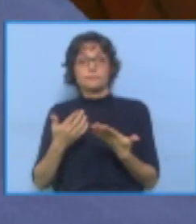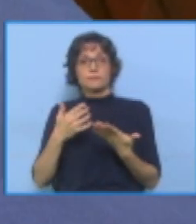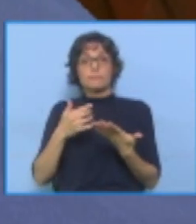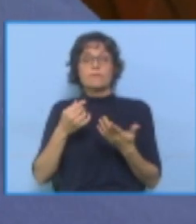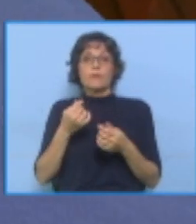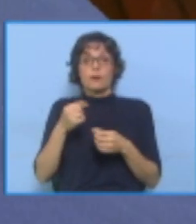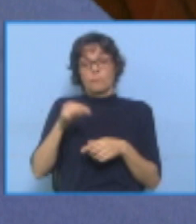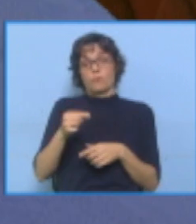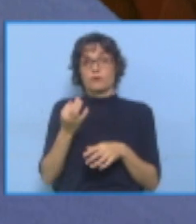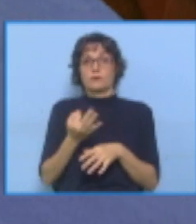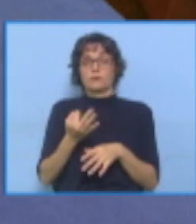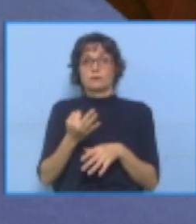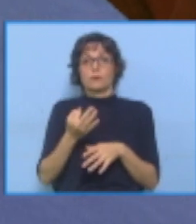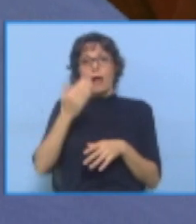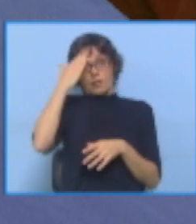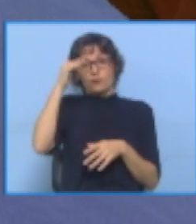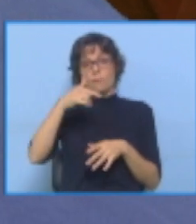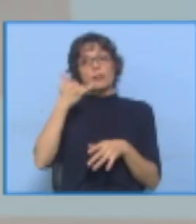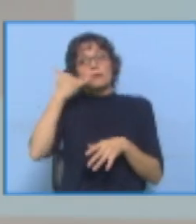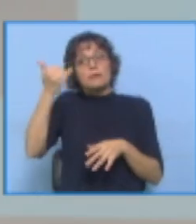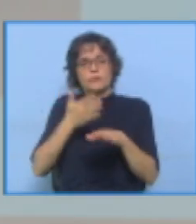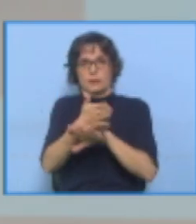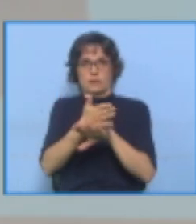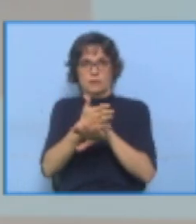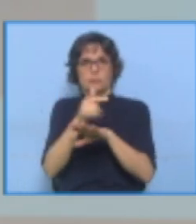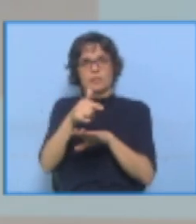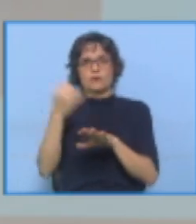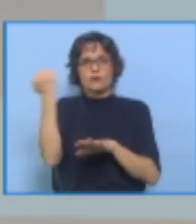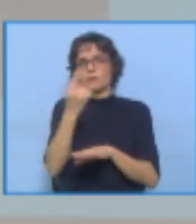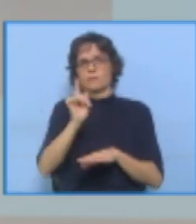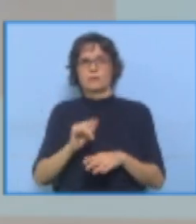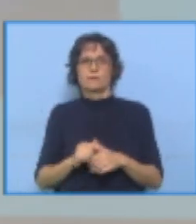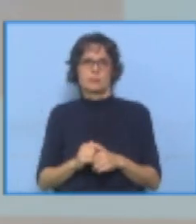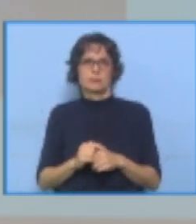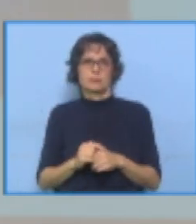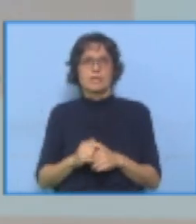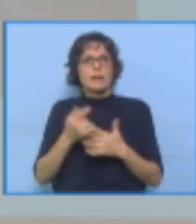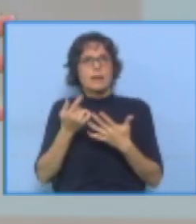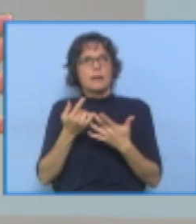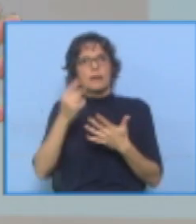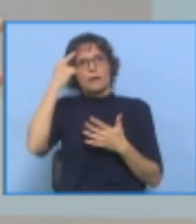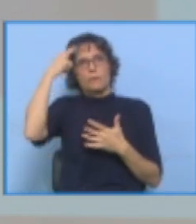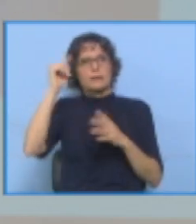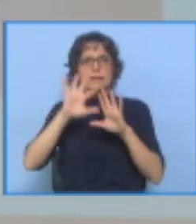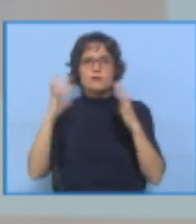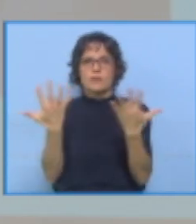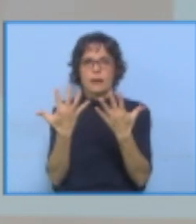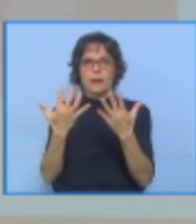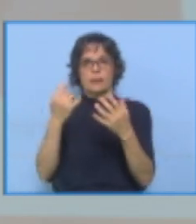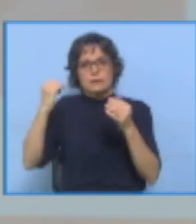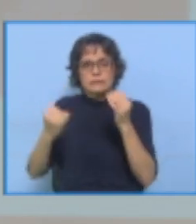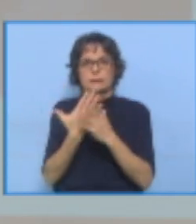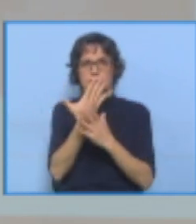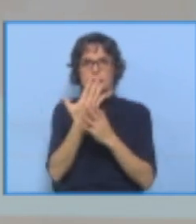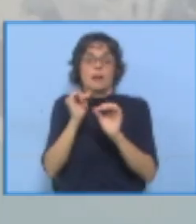sermos atendidos, cometemos nenhum crime. E isto está tão generalizado Também não vale a pena que as pessoas lá em casa fiquem com problemas